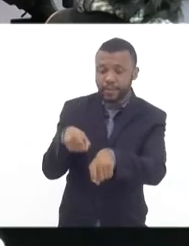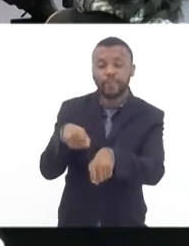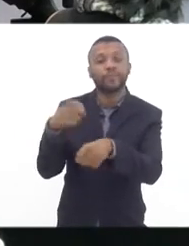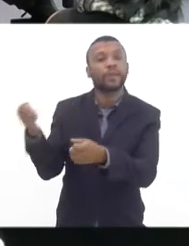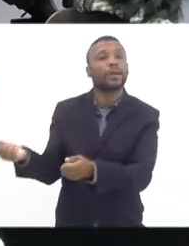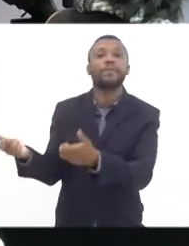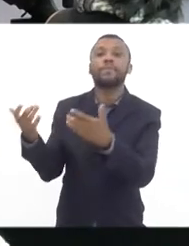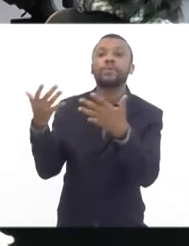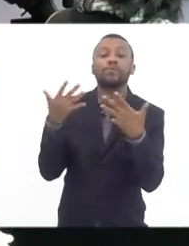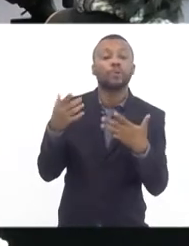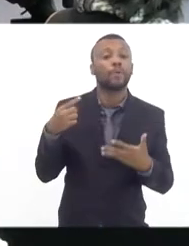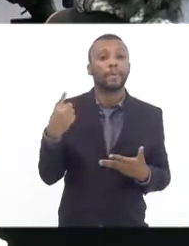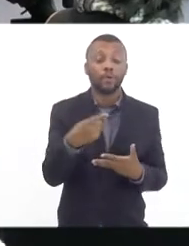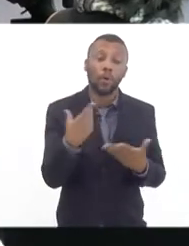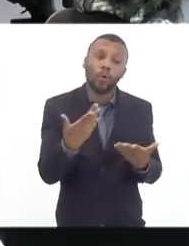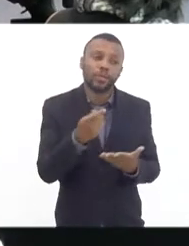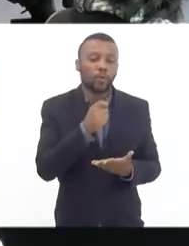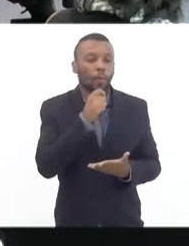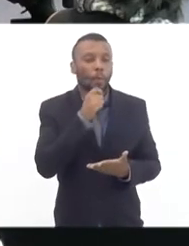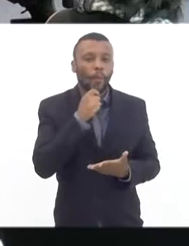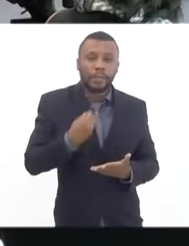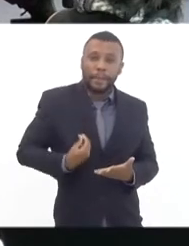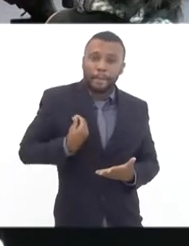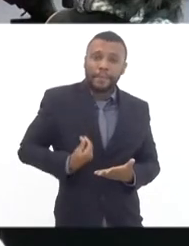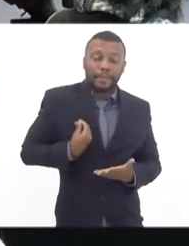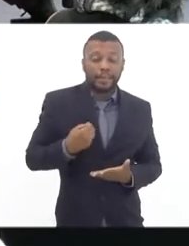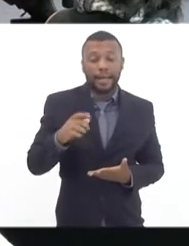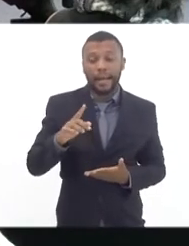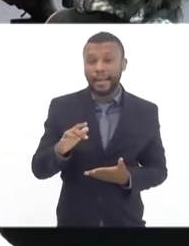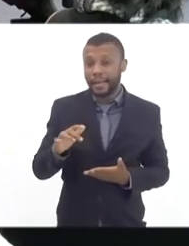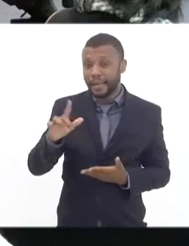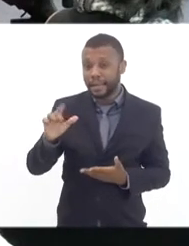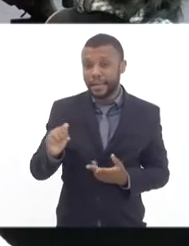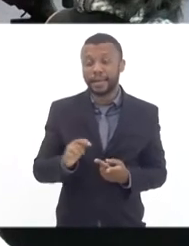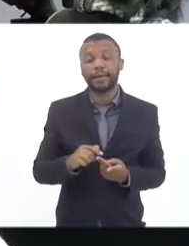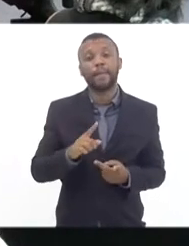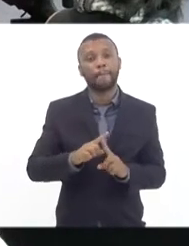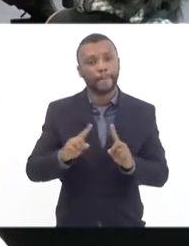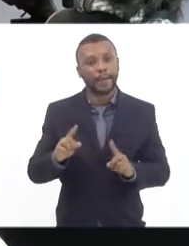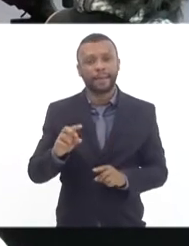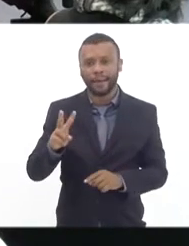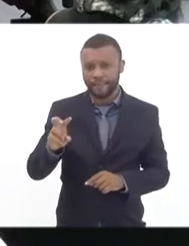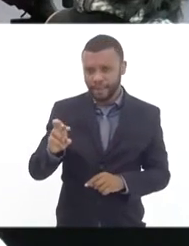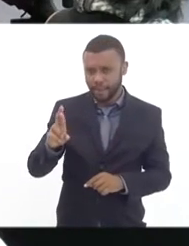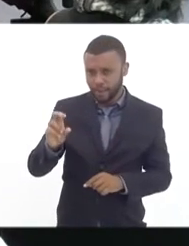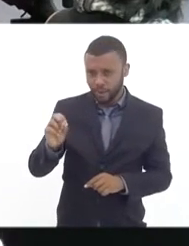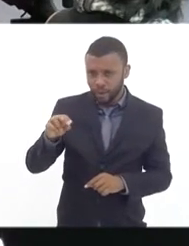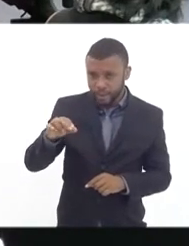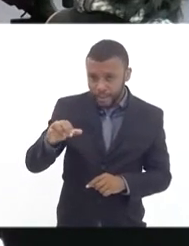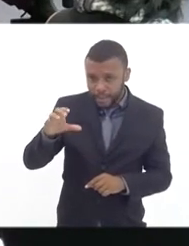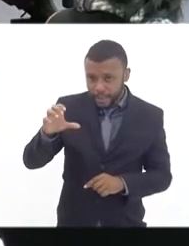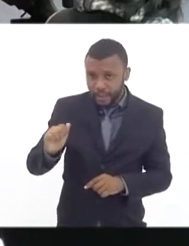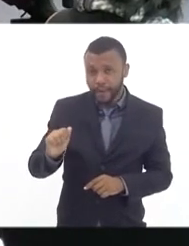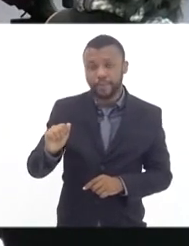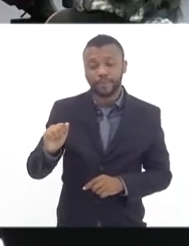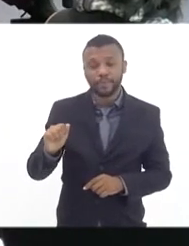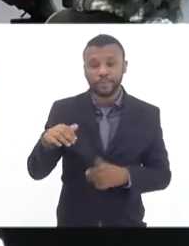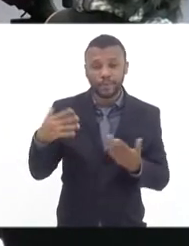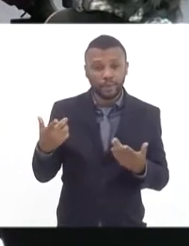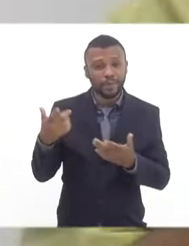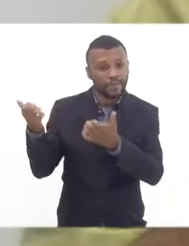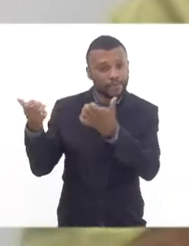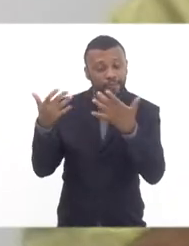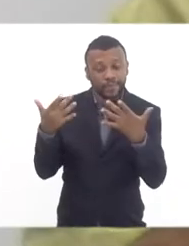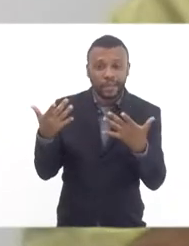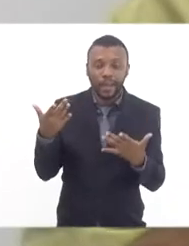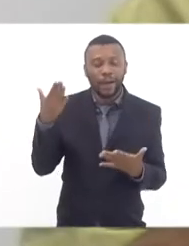a gente, não está aqui hoje a Leila, mas a Verônica Inaciola está aqui, e ele fez esse relato. Eu gostei